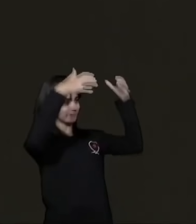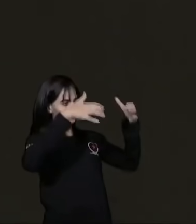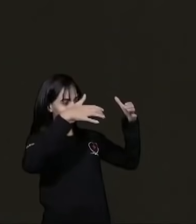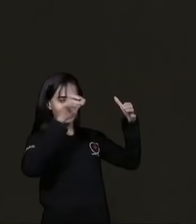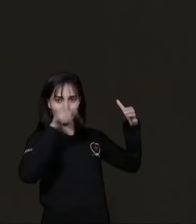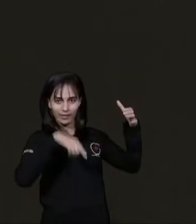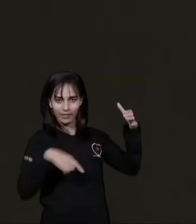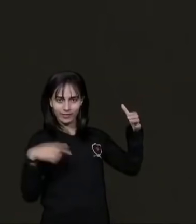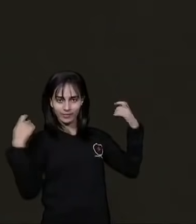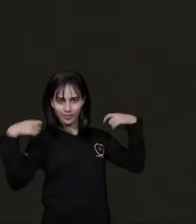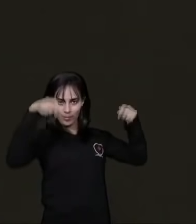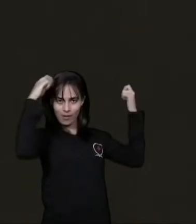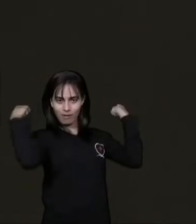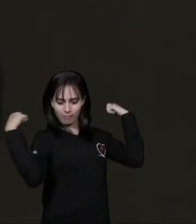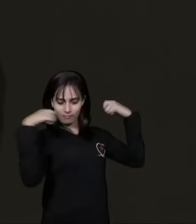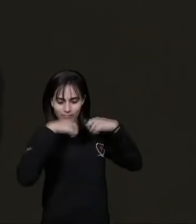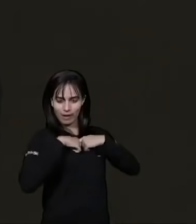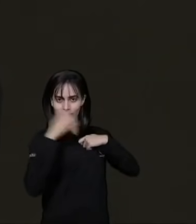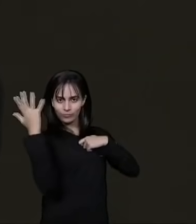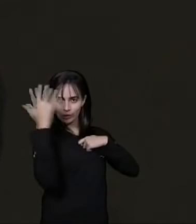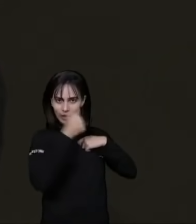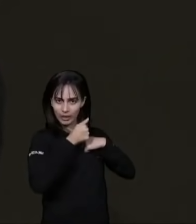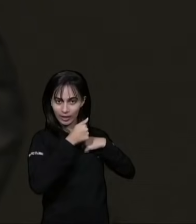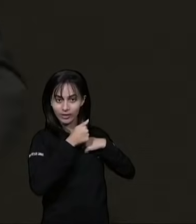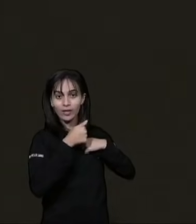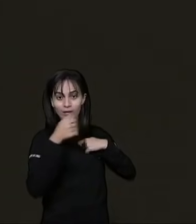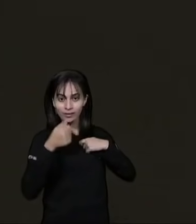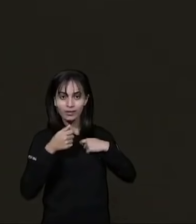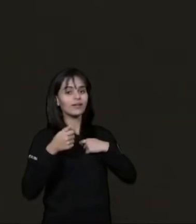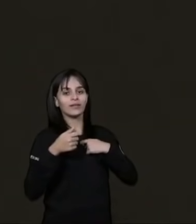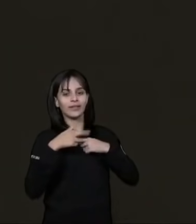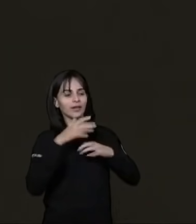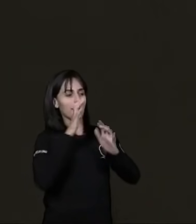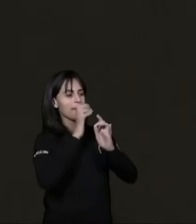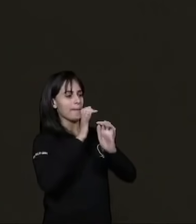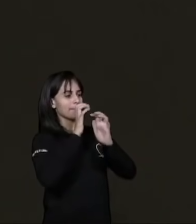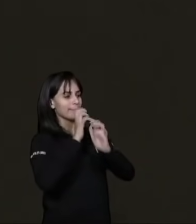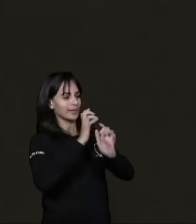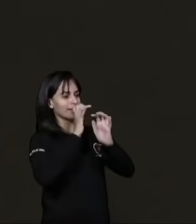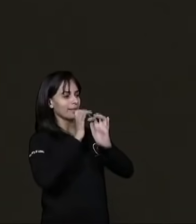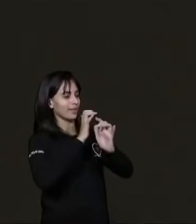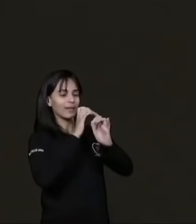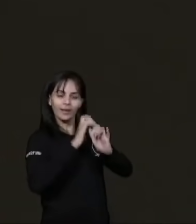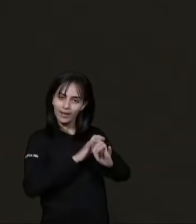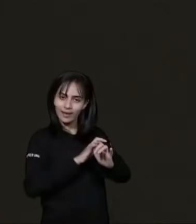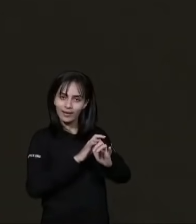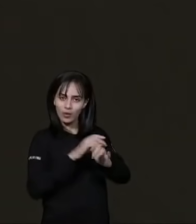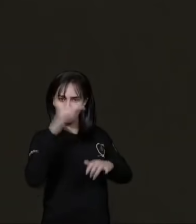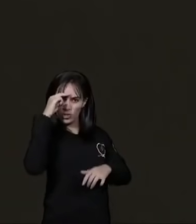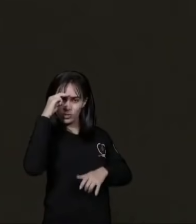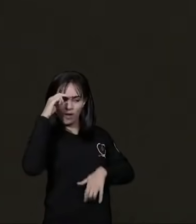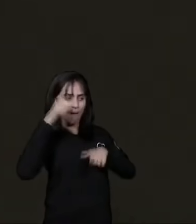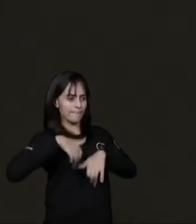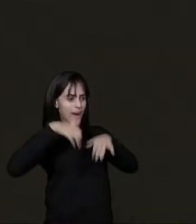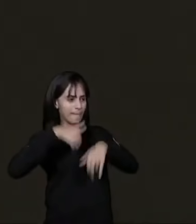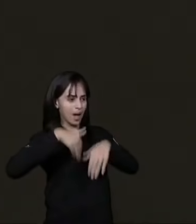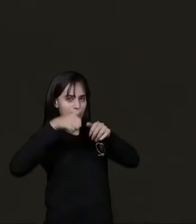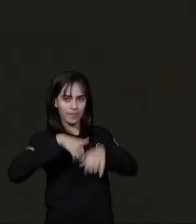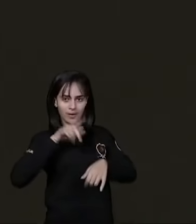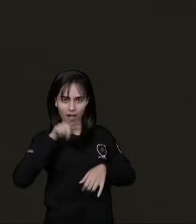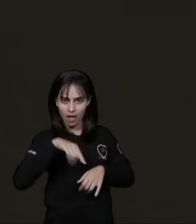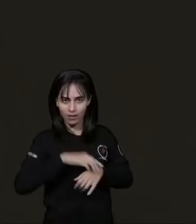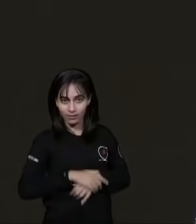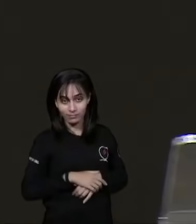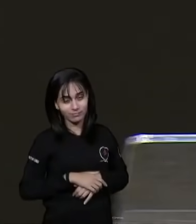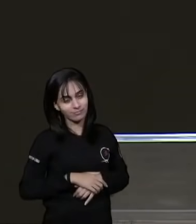botar na cabeça dele e uma roupa bonita para ele se vestir e um monte de cara tocando trombeta e um monte de acesso para acompanhar meu